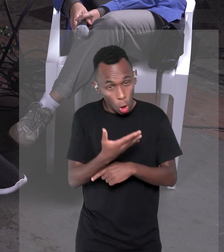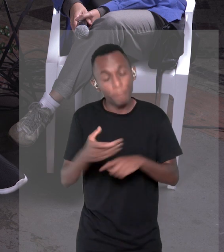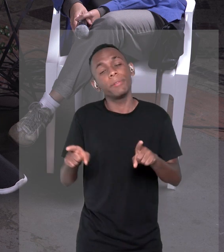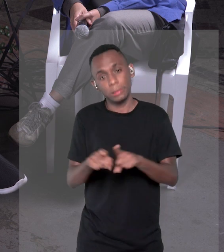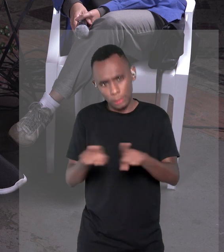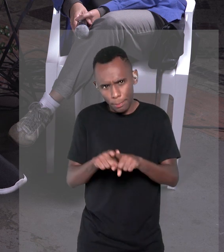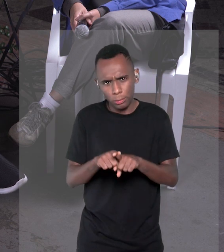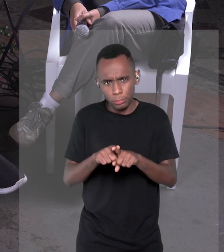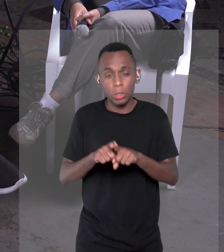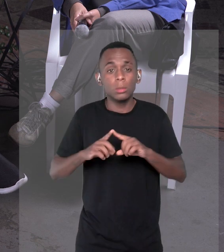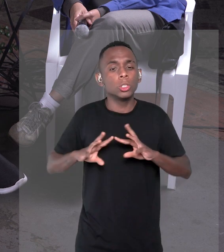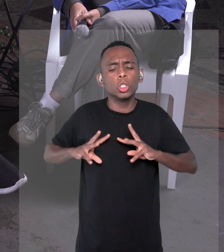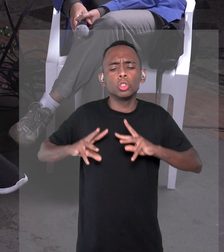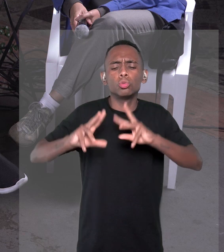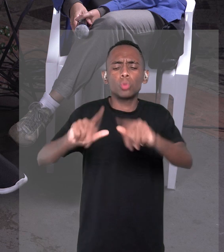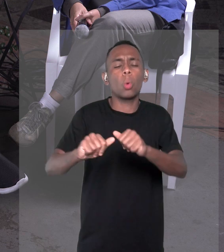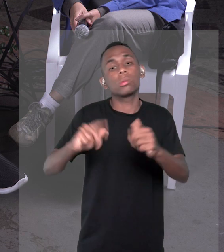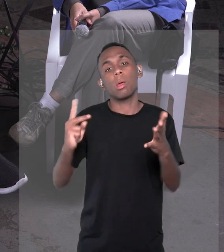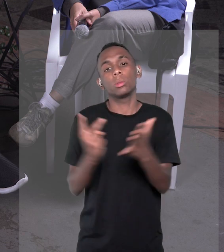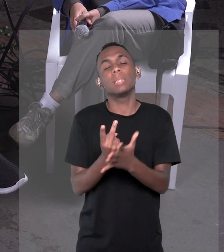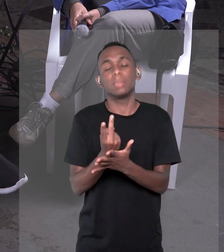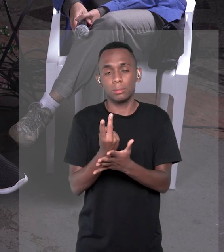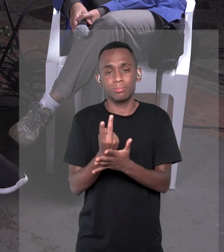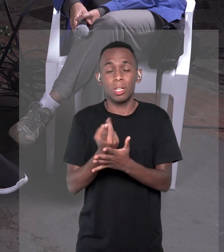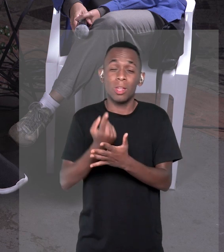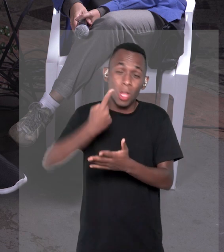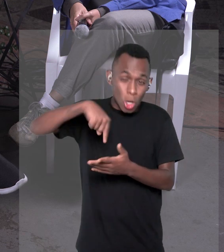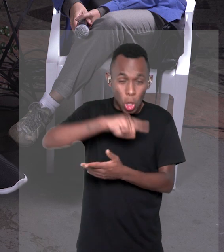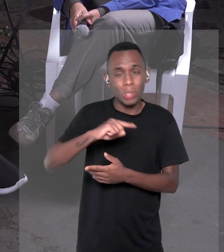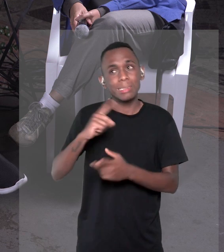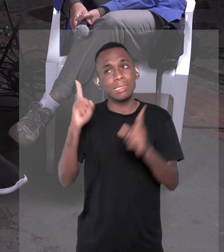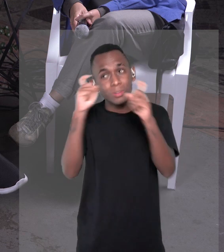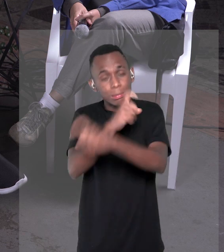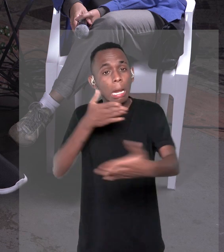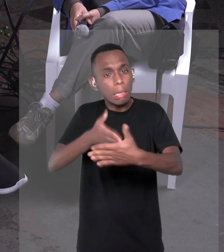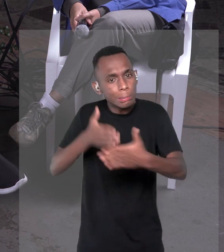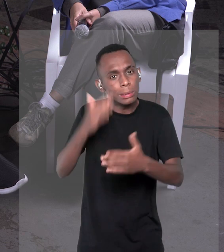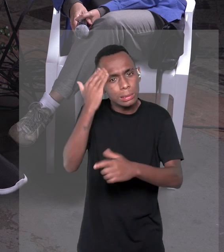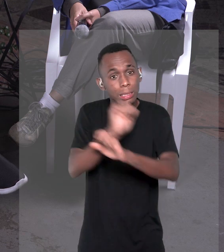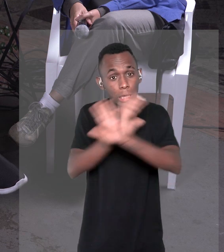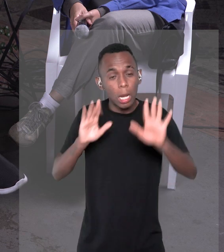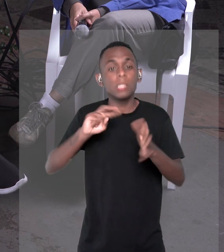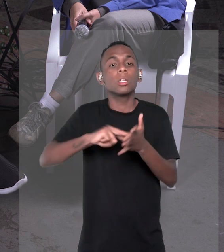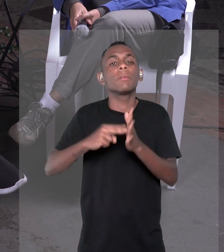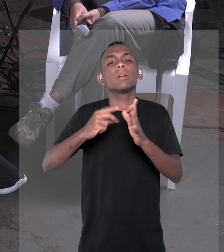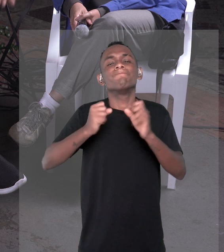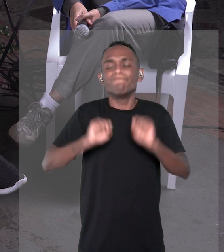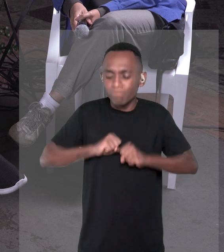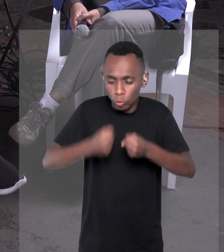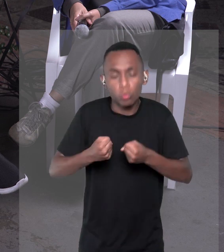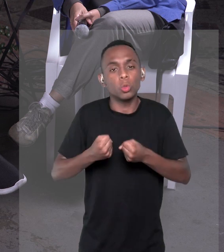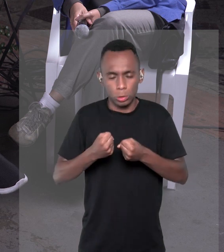tanta dificuldade de entender, tem sido um esforço grande. Felizmente, eu tenho contado com as colaborações